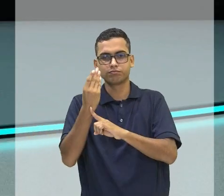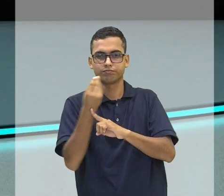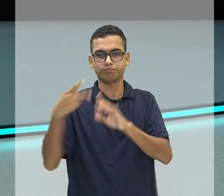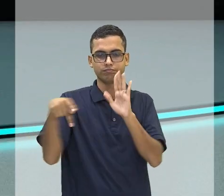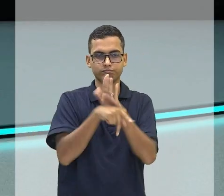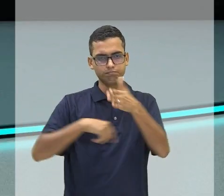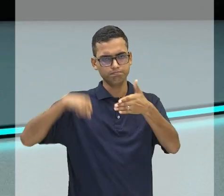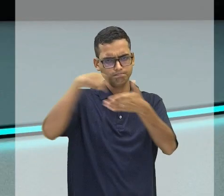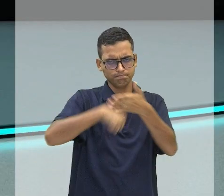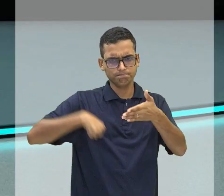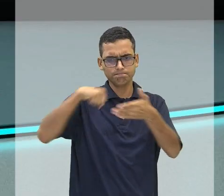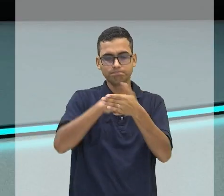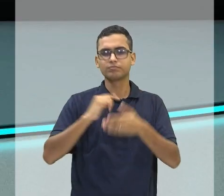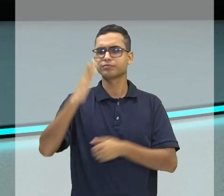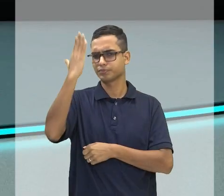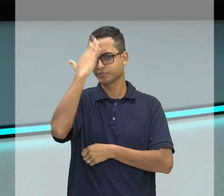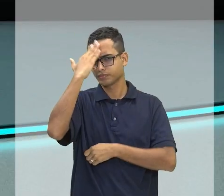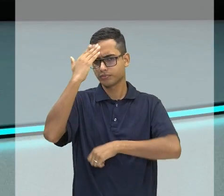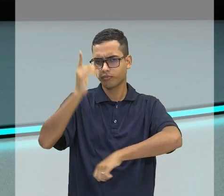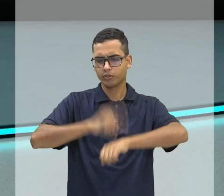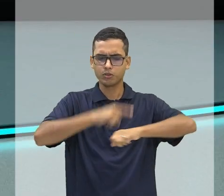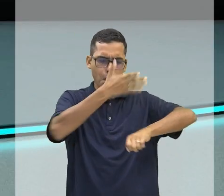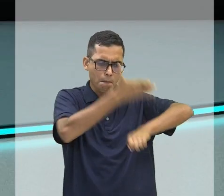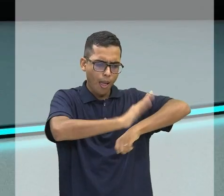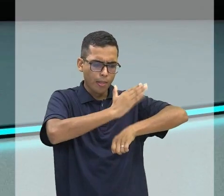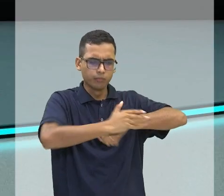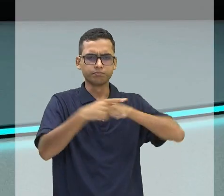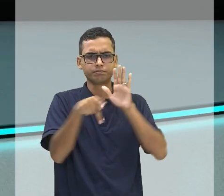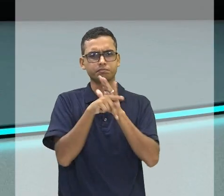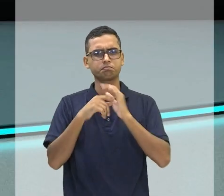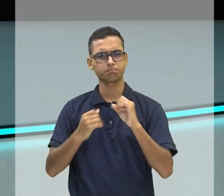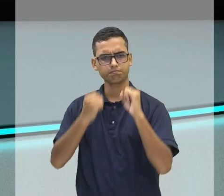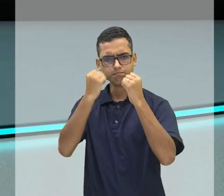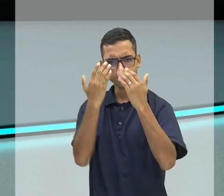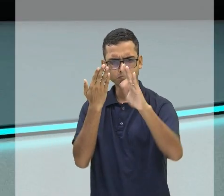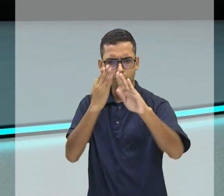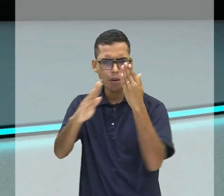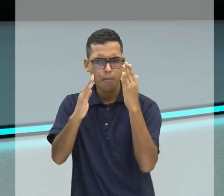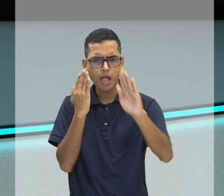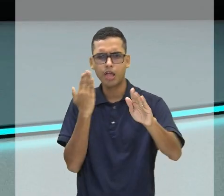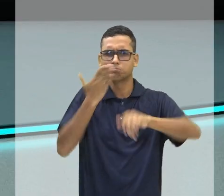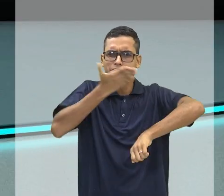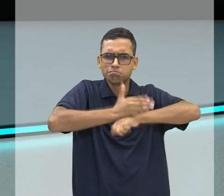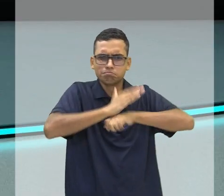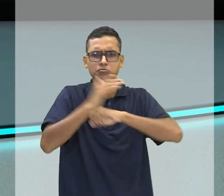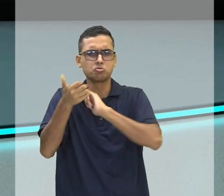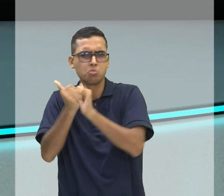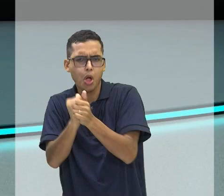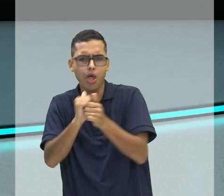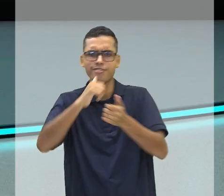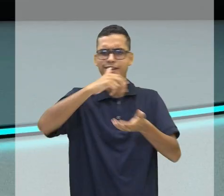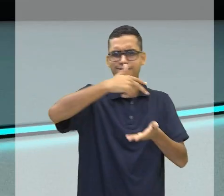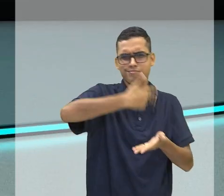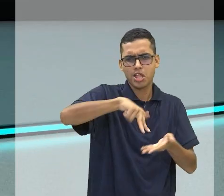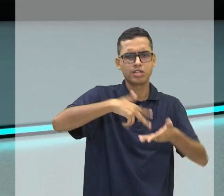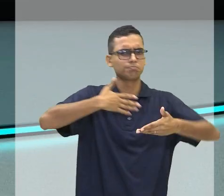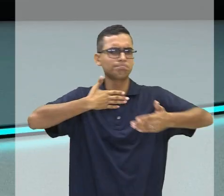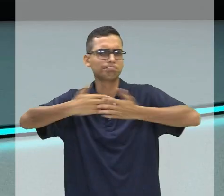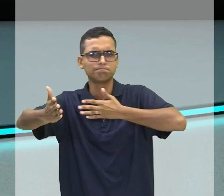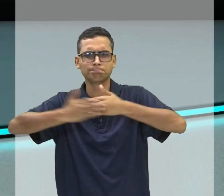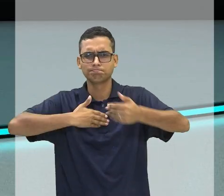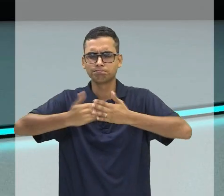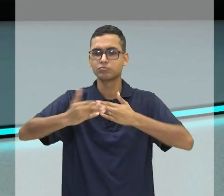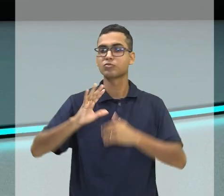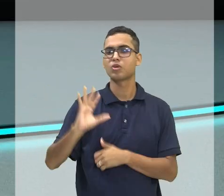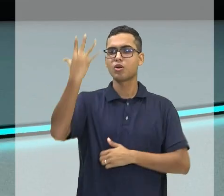gente sabe que quando nós estamos ali praticando, treinando, seja a luta, o esporte, a dança, o que acontece com o